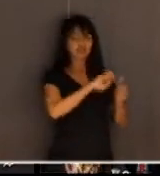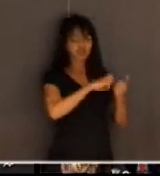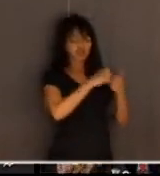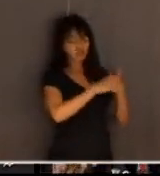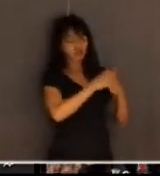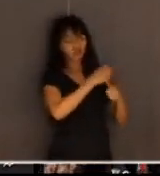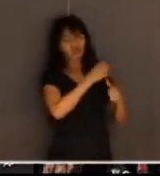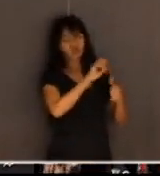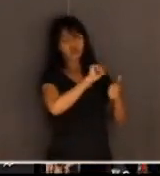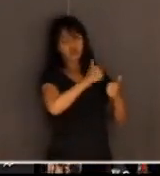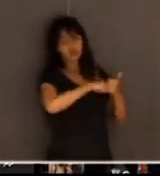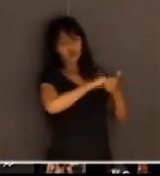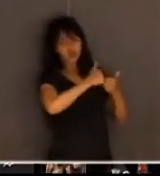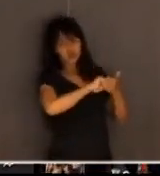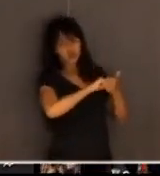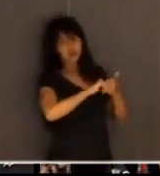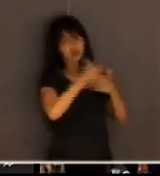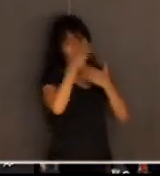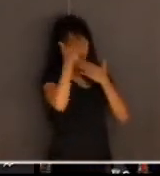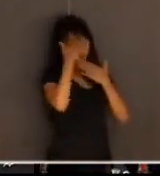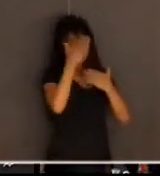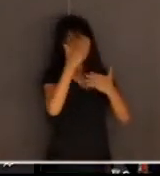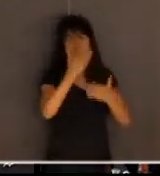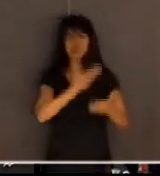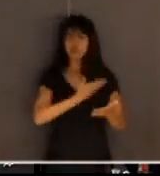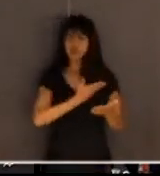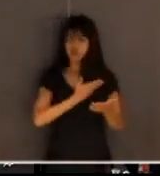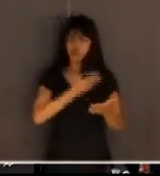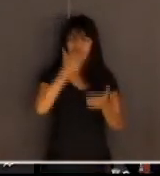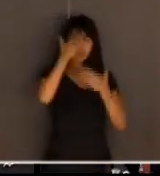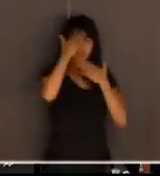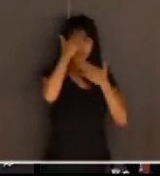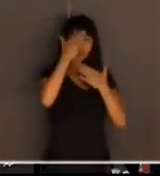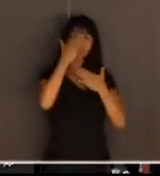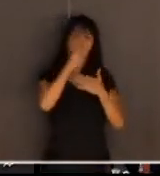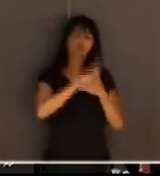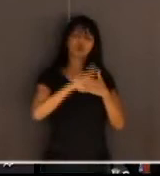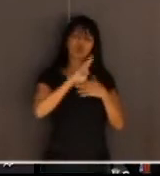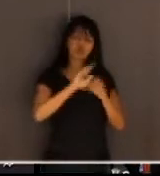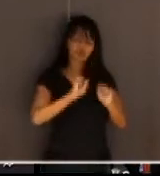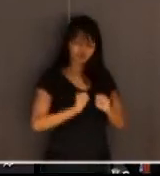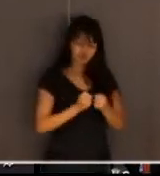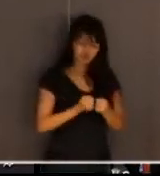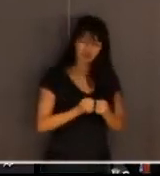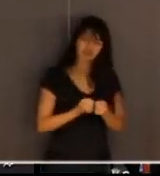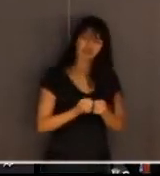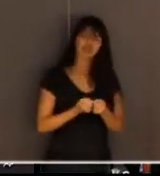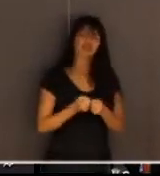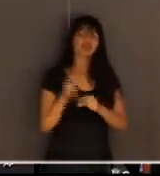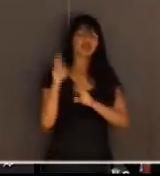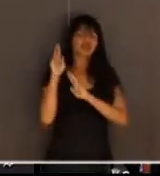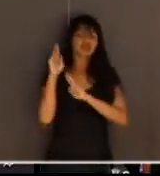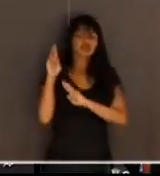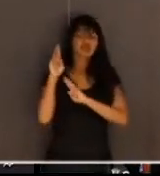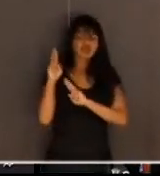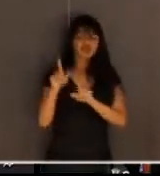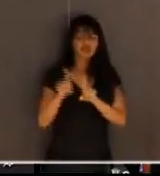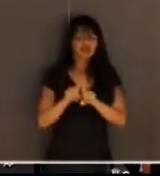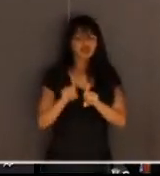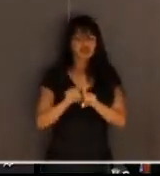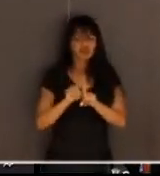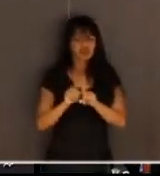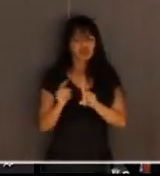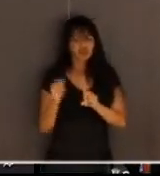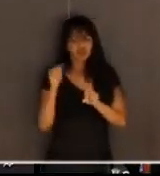colegas, agradeço à unidade de capacitação e espero que estas reflexões possam,